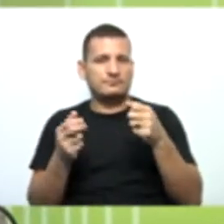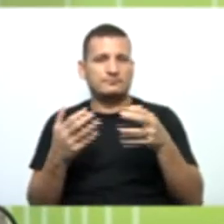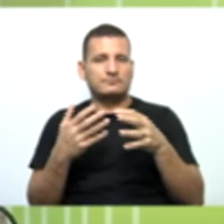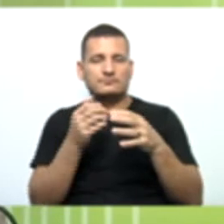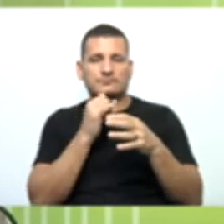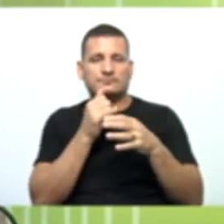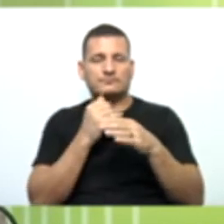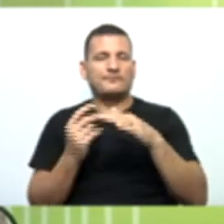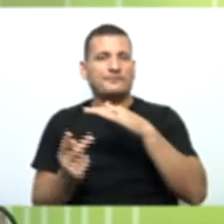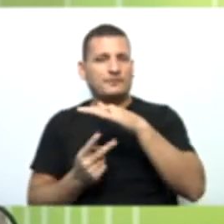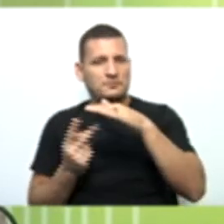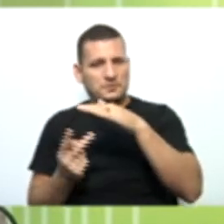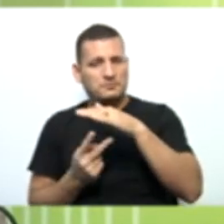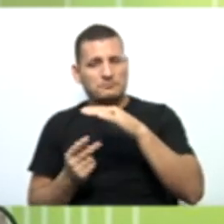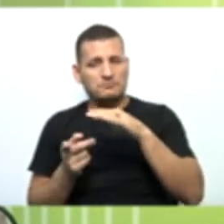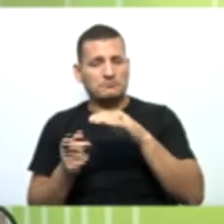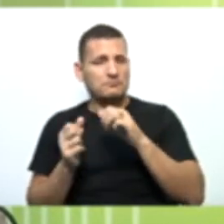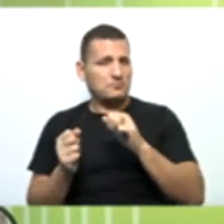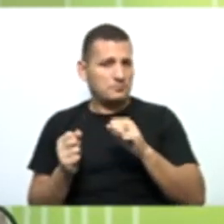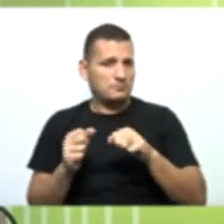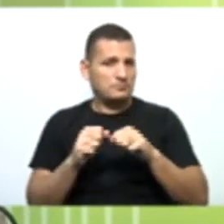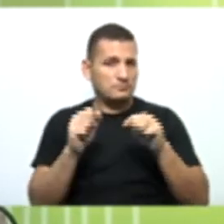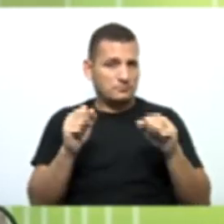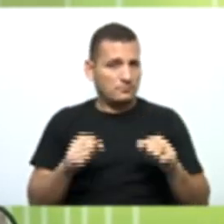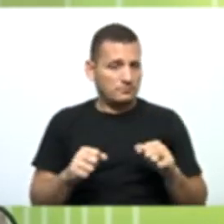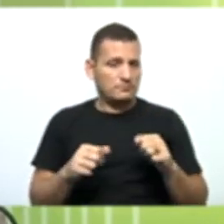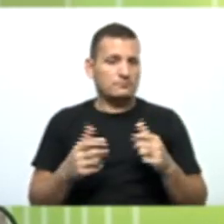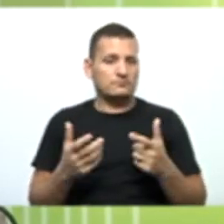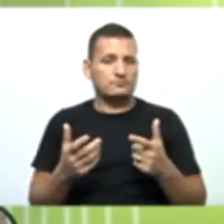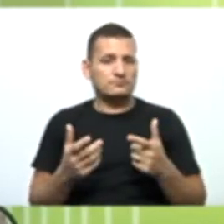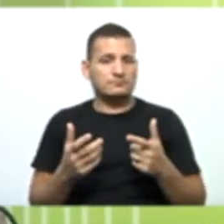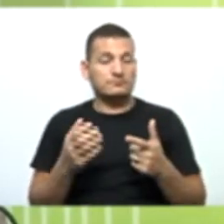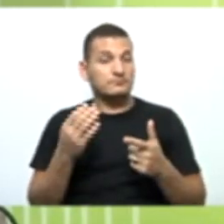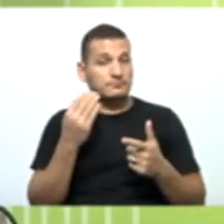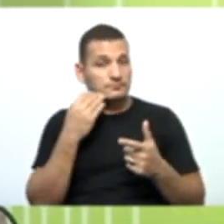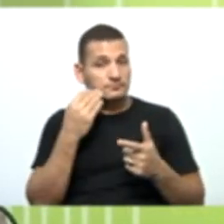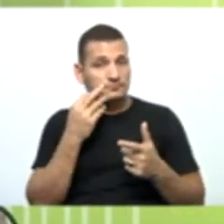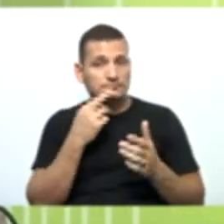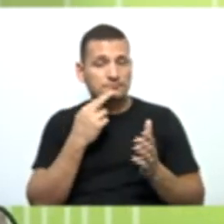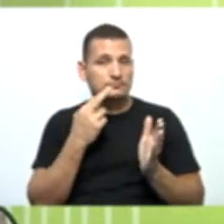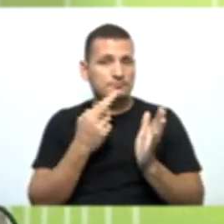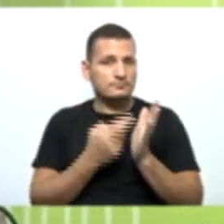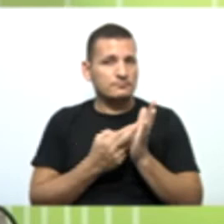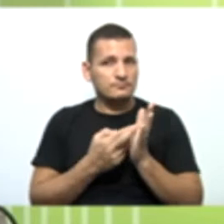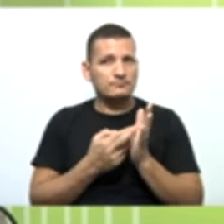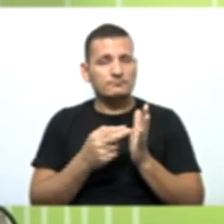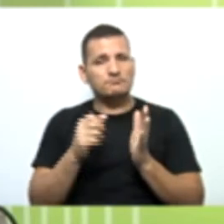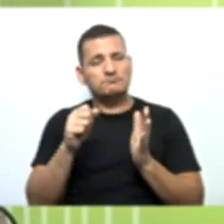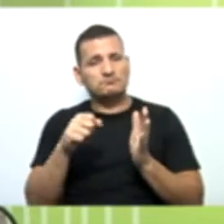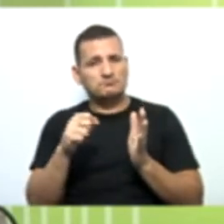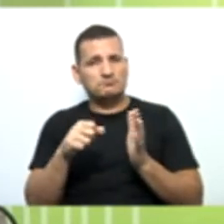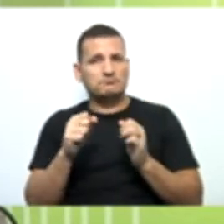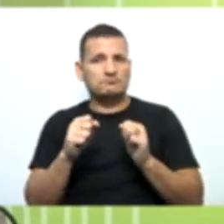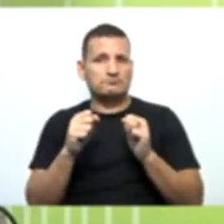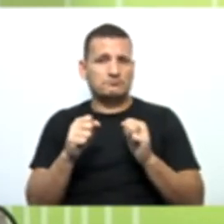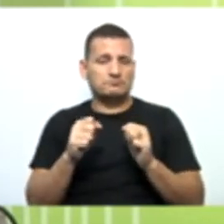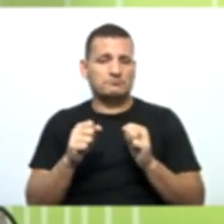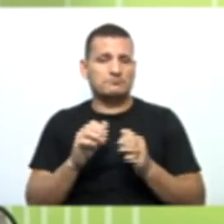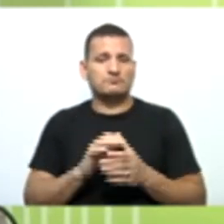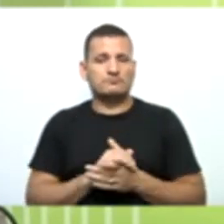considerar como um exemplo aí de sistema e tentar responder? Sim. Então, assim,